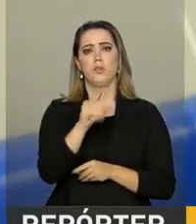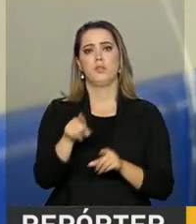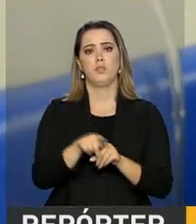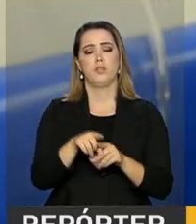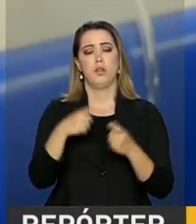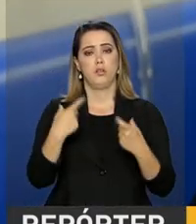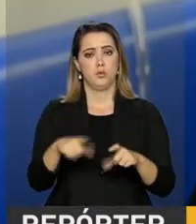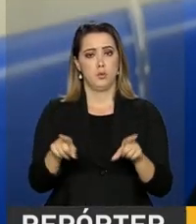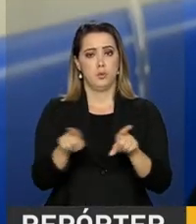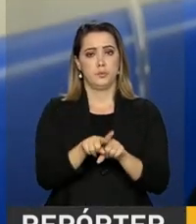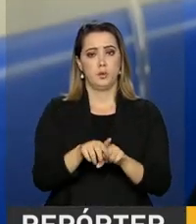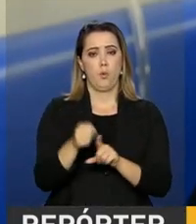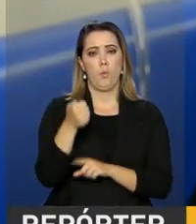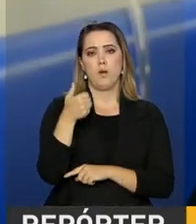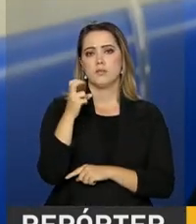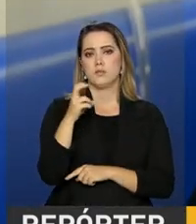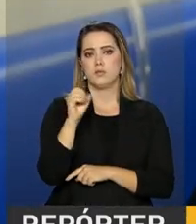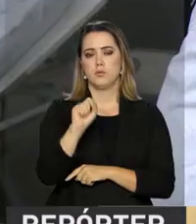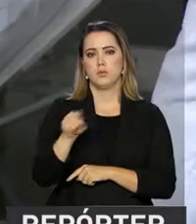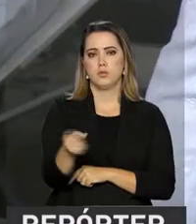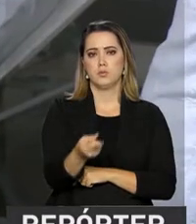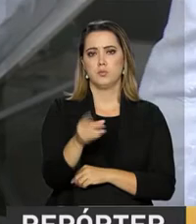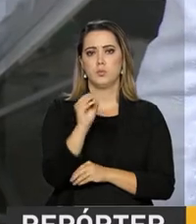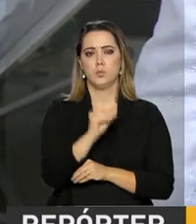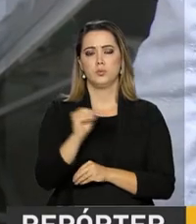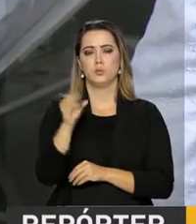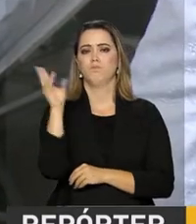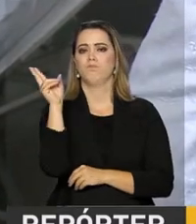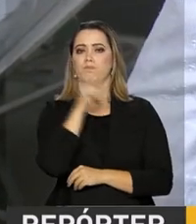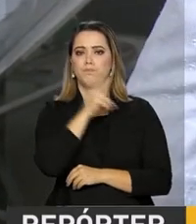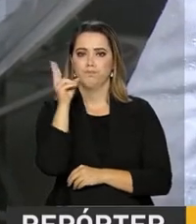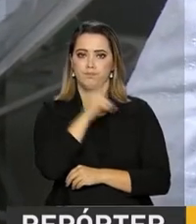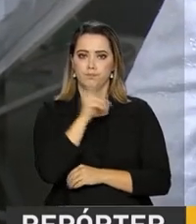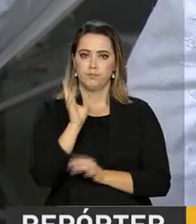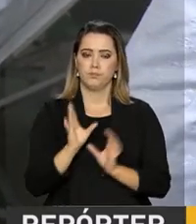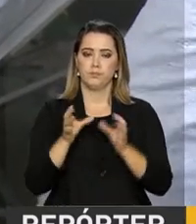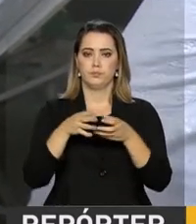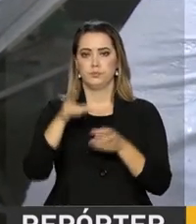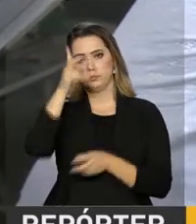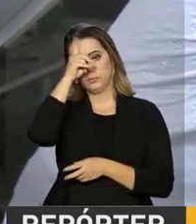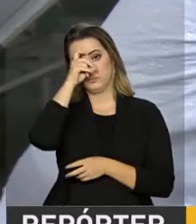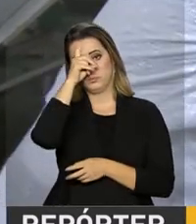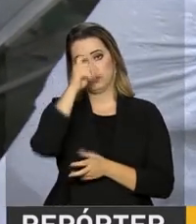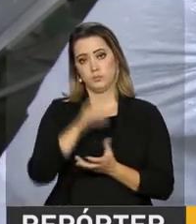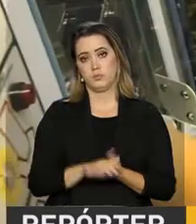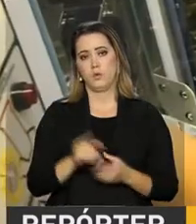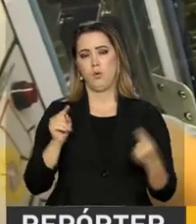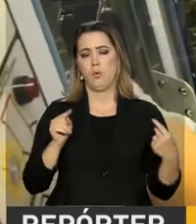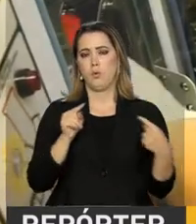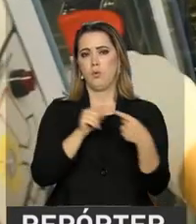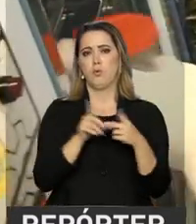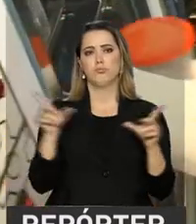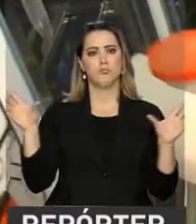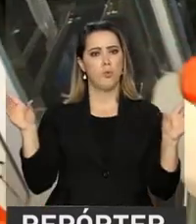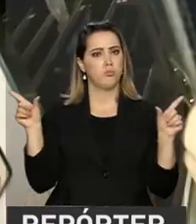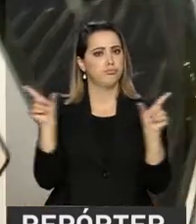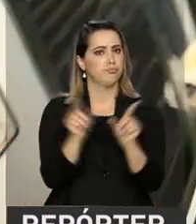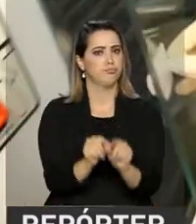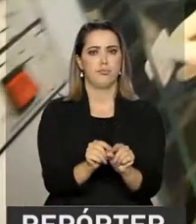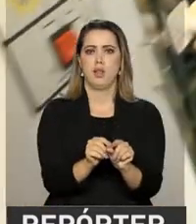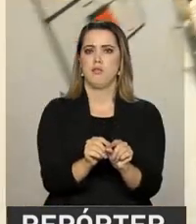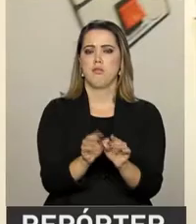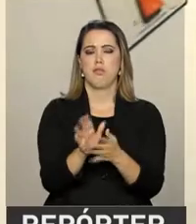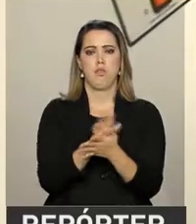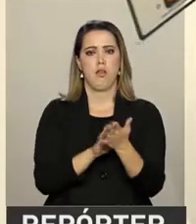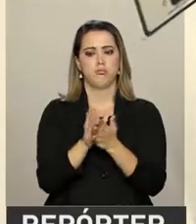e quase 58 mil atendimentos de emergência na rede hospitalar a meta é zerar a fila para cirurgias